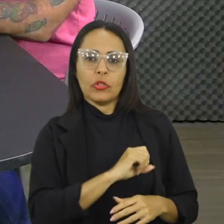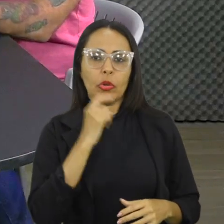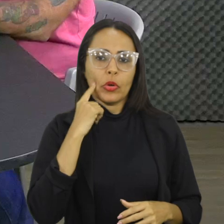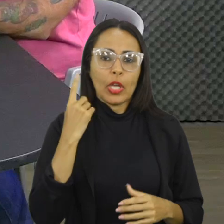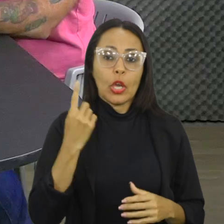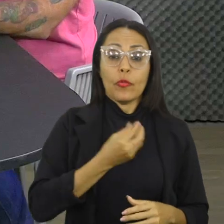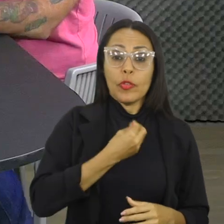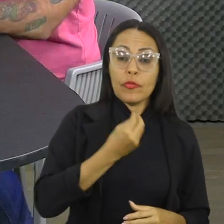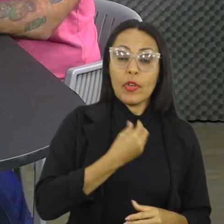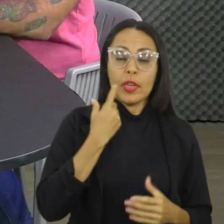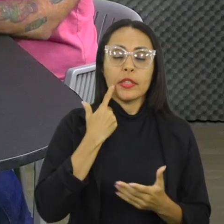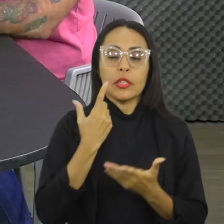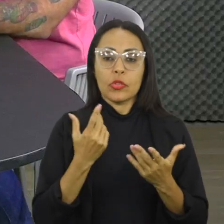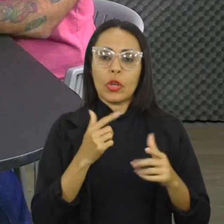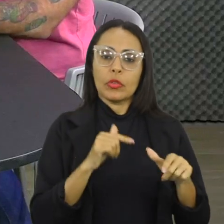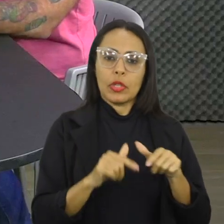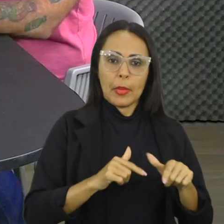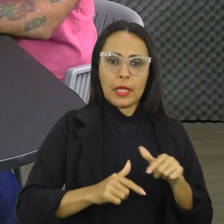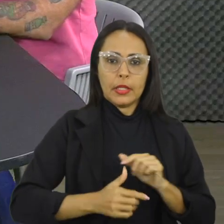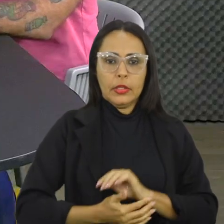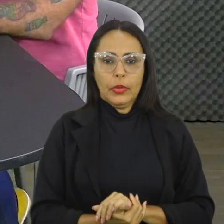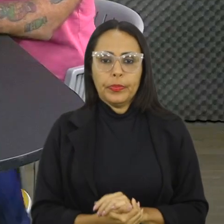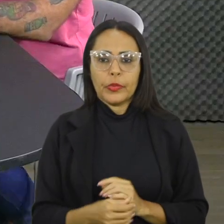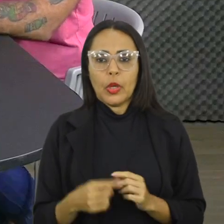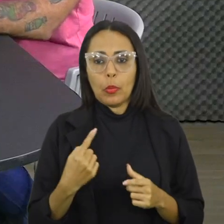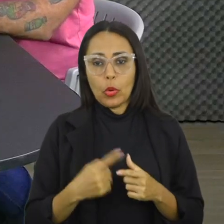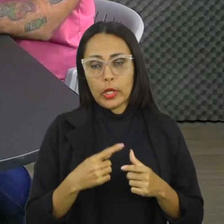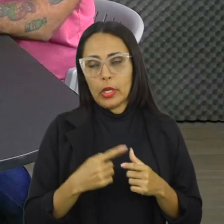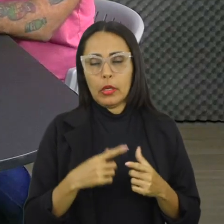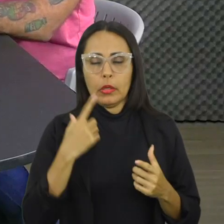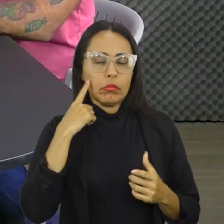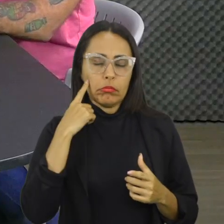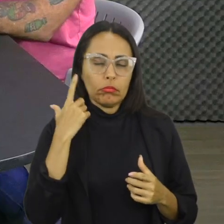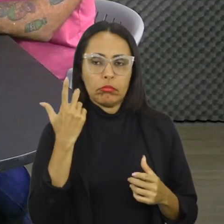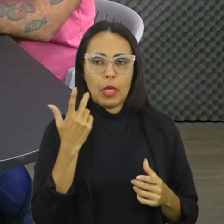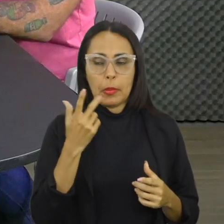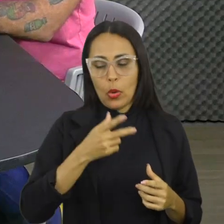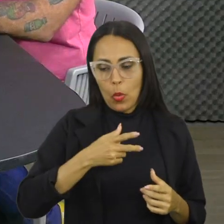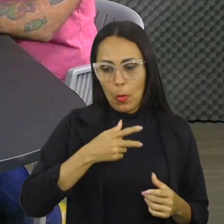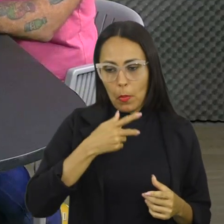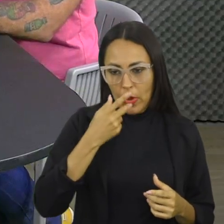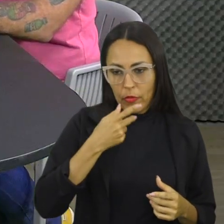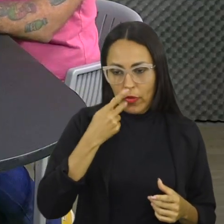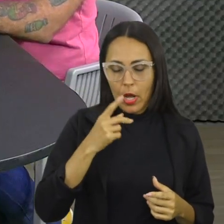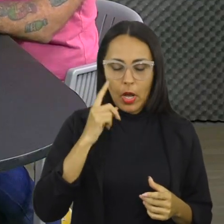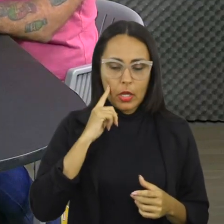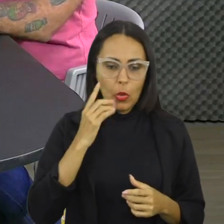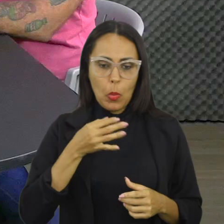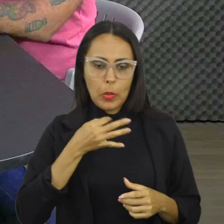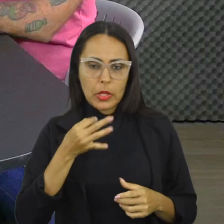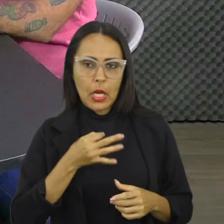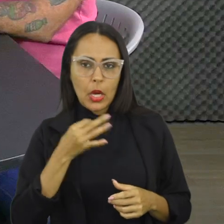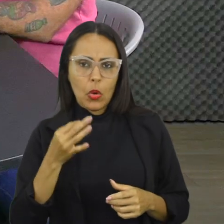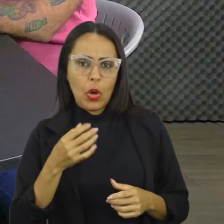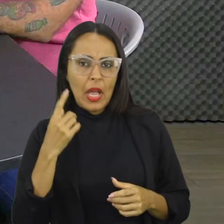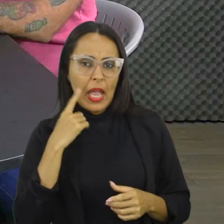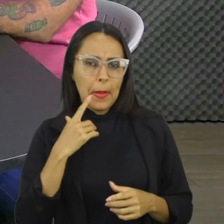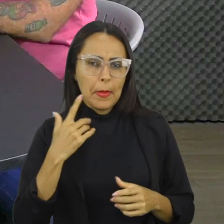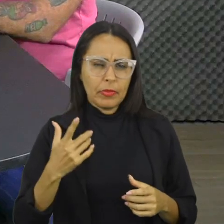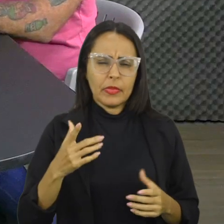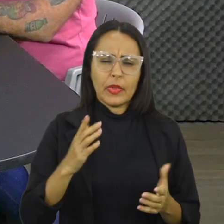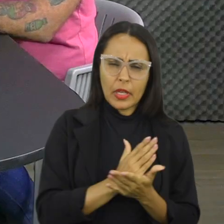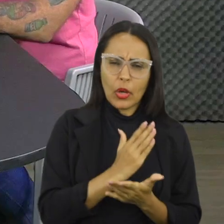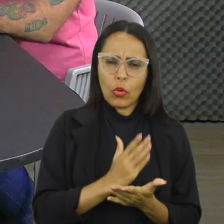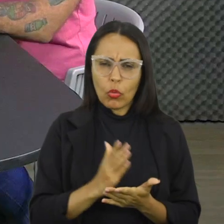quero viver disso, eu quero trabalhar com isso. Porque eu acho que existe ainda uma coisa, talvez um tabu em relação